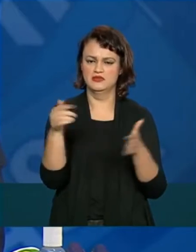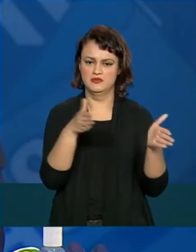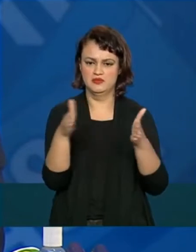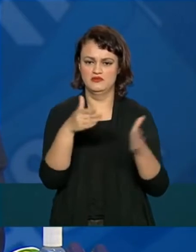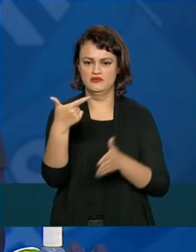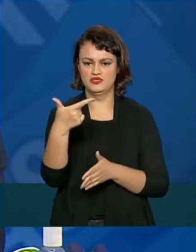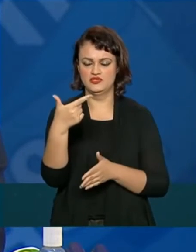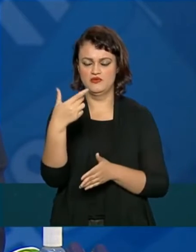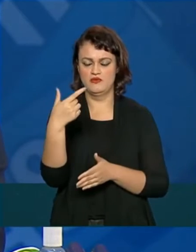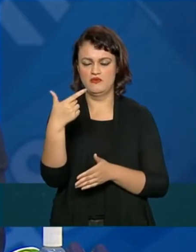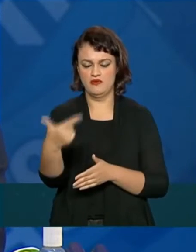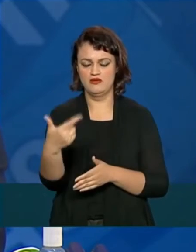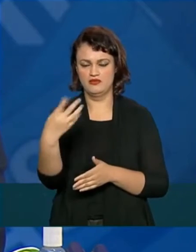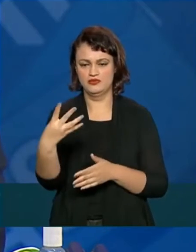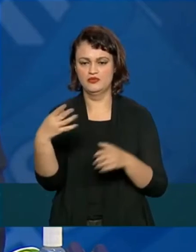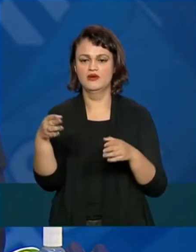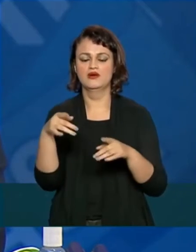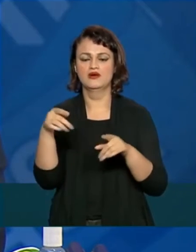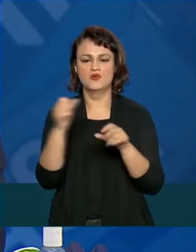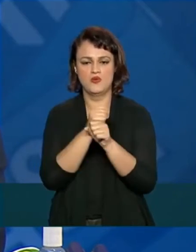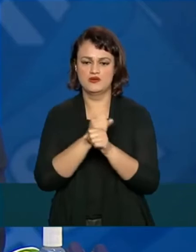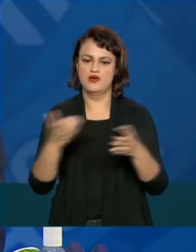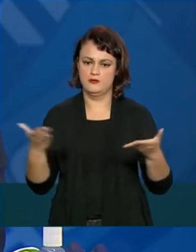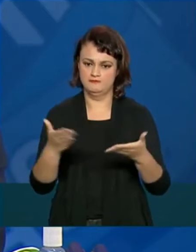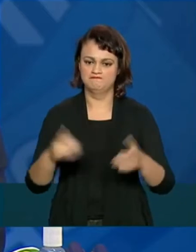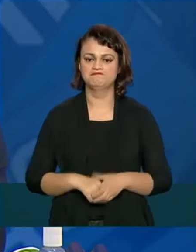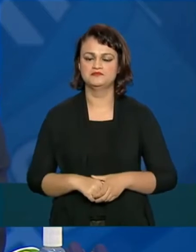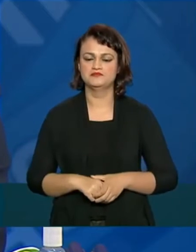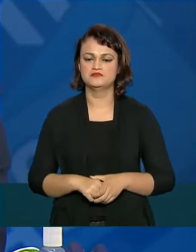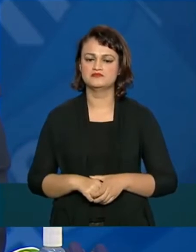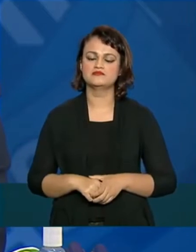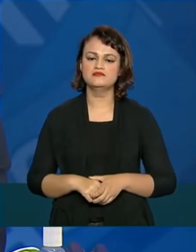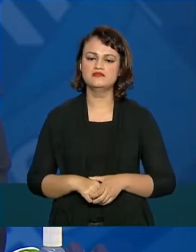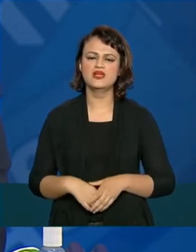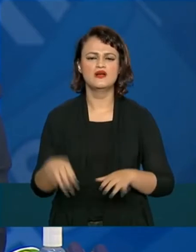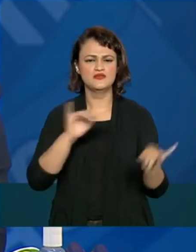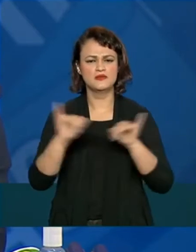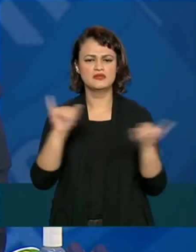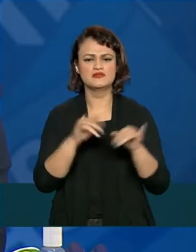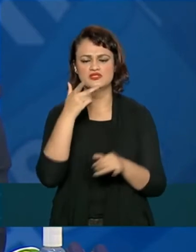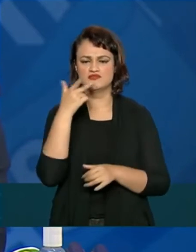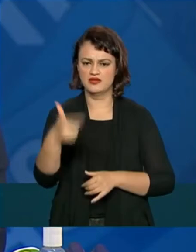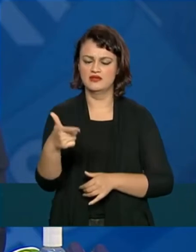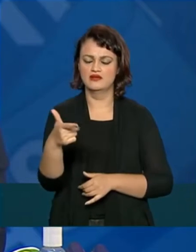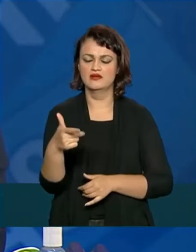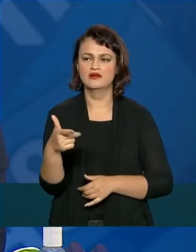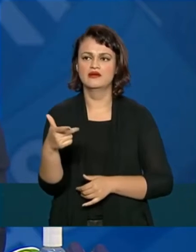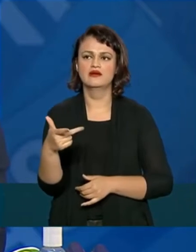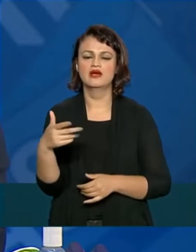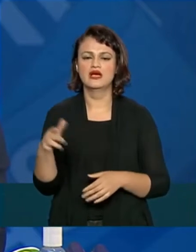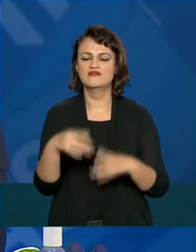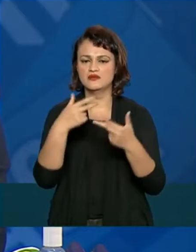24 de 2020. Próximo. Quando a gente abre esses dados e começa a avaliar